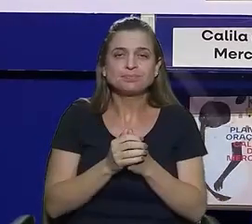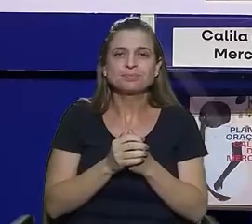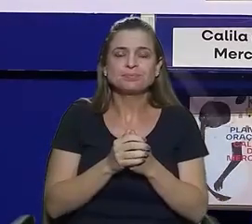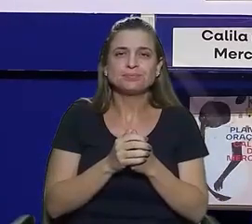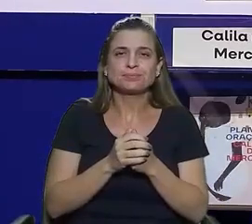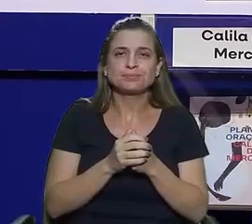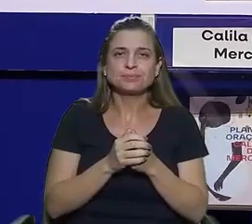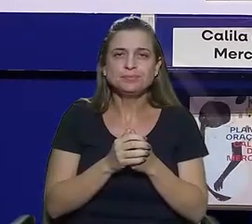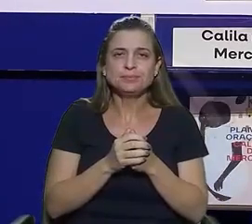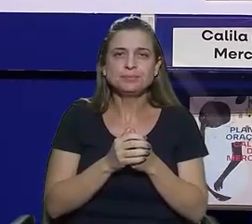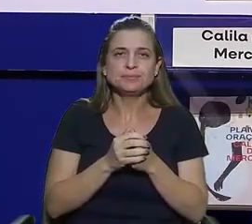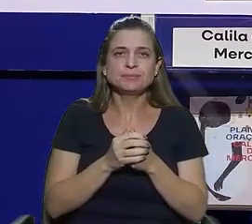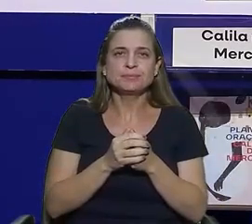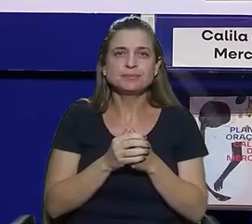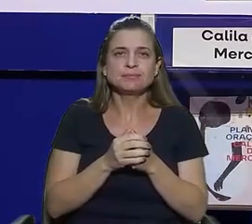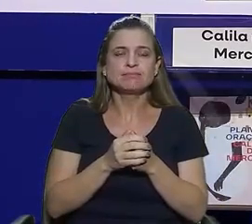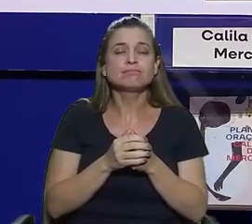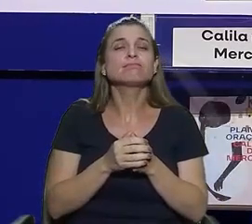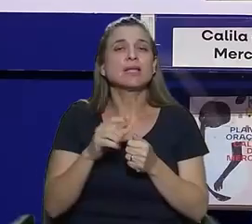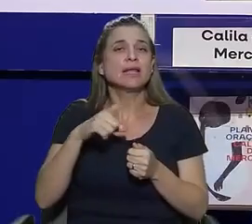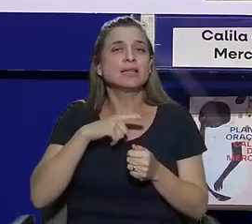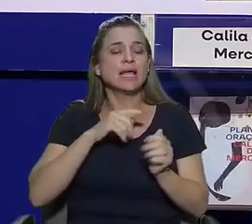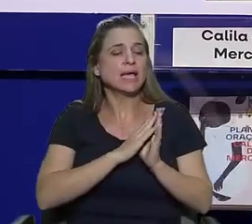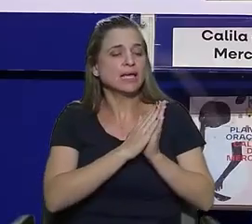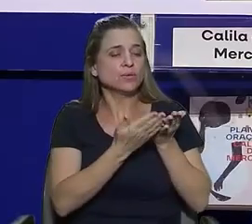coloco isso nesse livro.